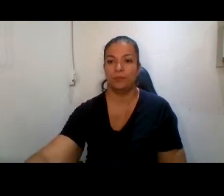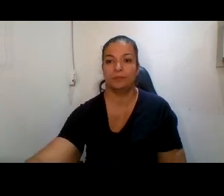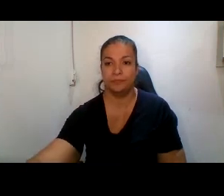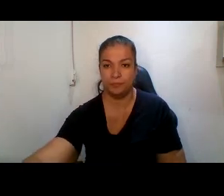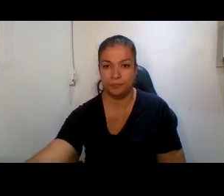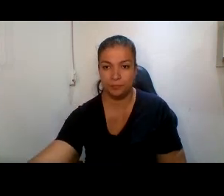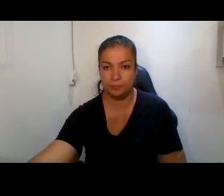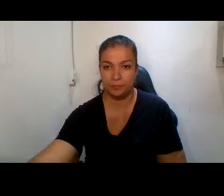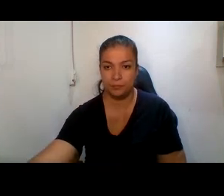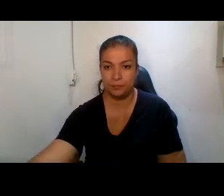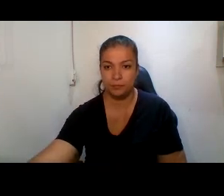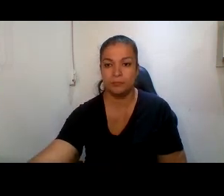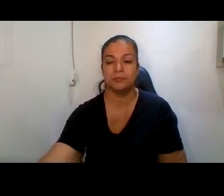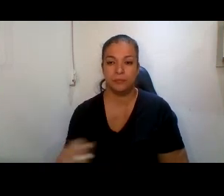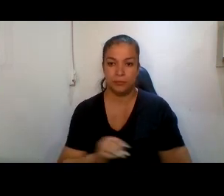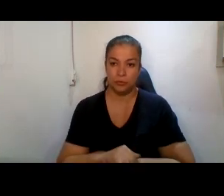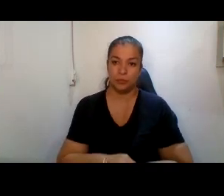Deixa